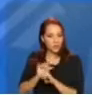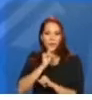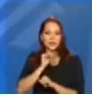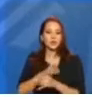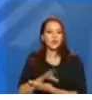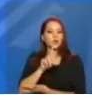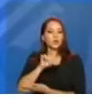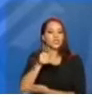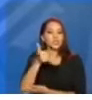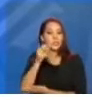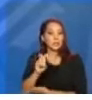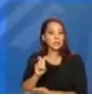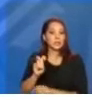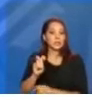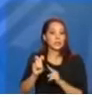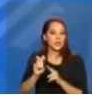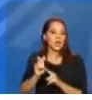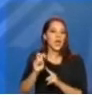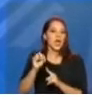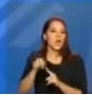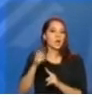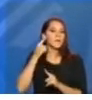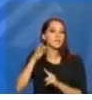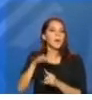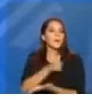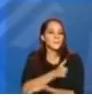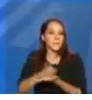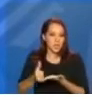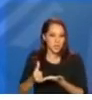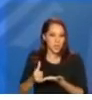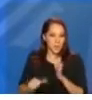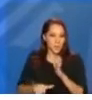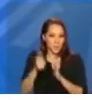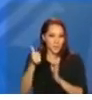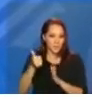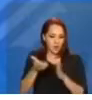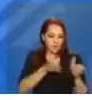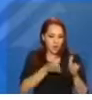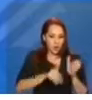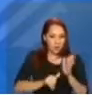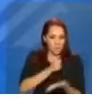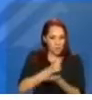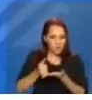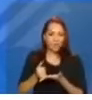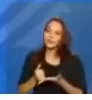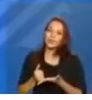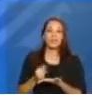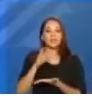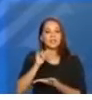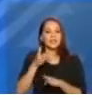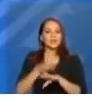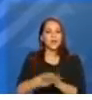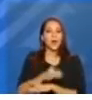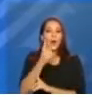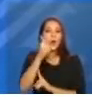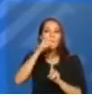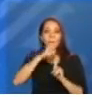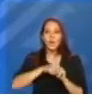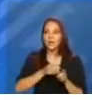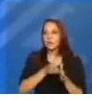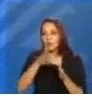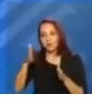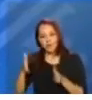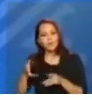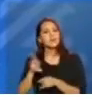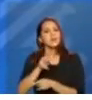no dia 15, não significa que perdeu o primeiro valor. Se entrar só daqui a um mês,